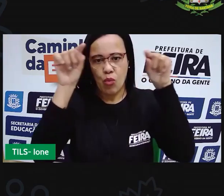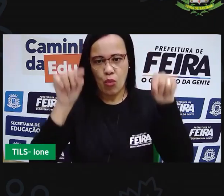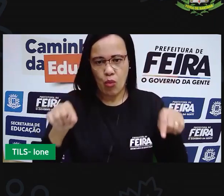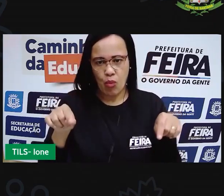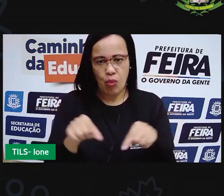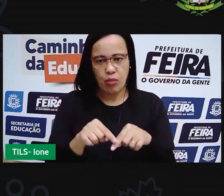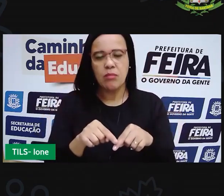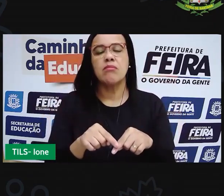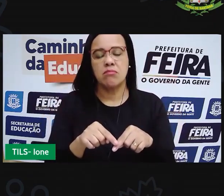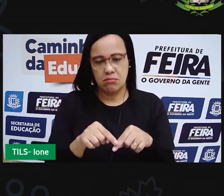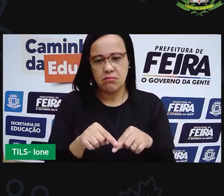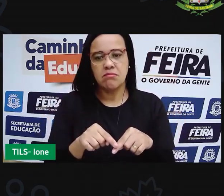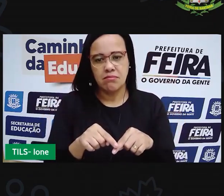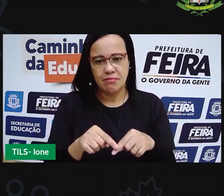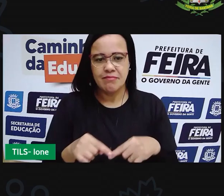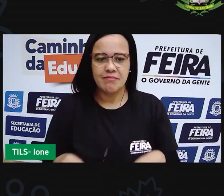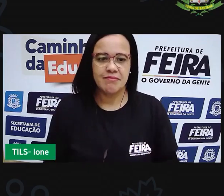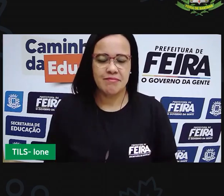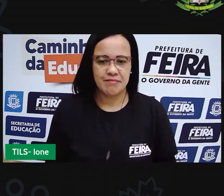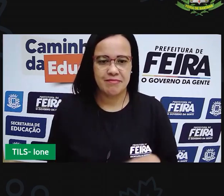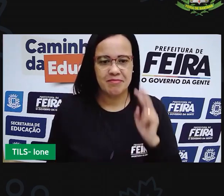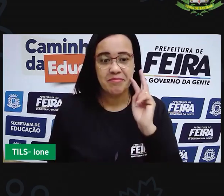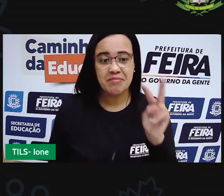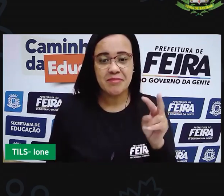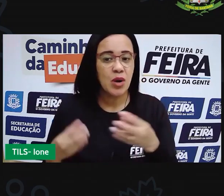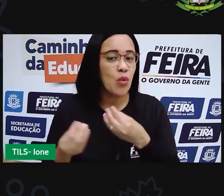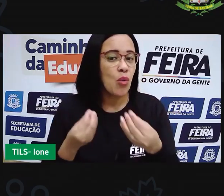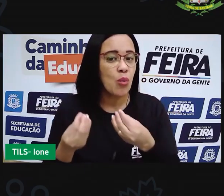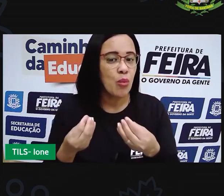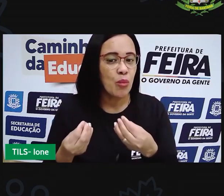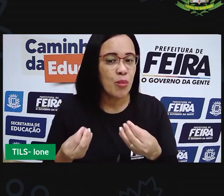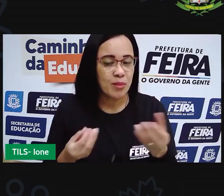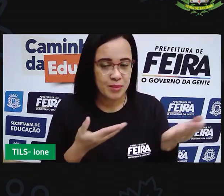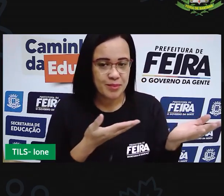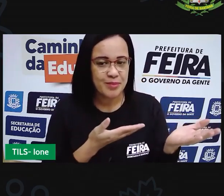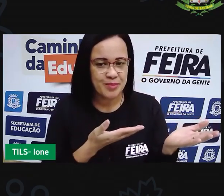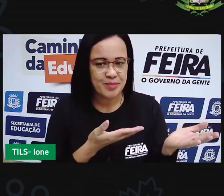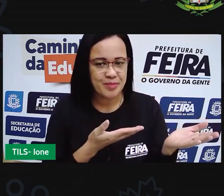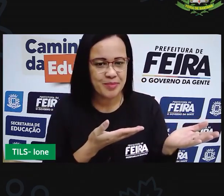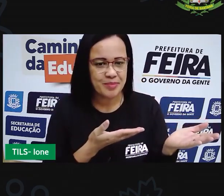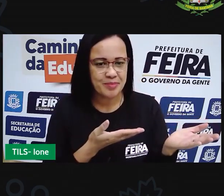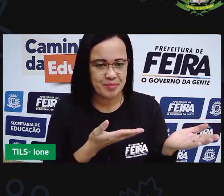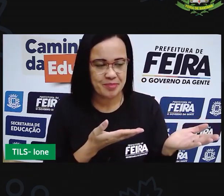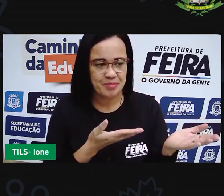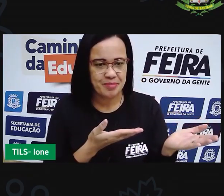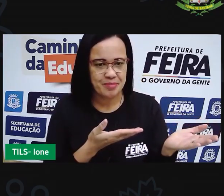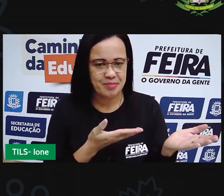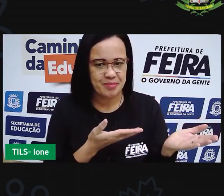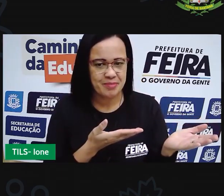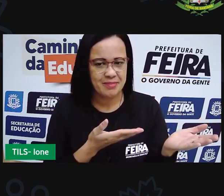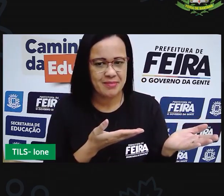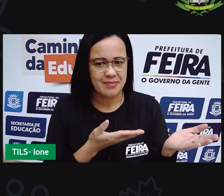Lá na imagem que eu mostrei, a gente viu que é maior, né? O retângulo tem lados